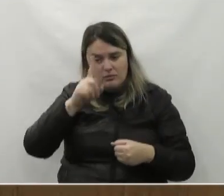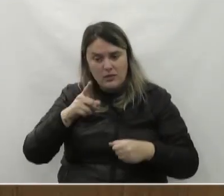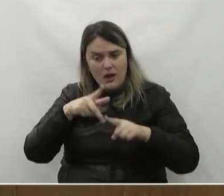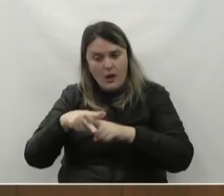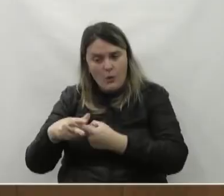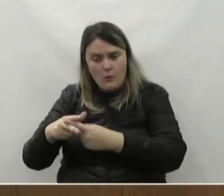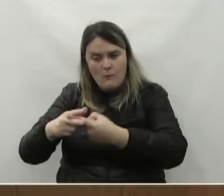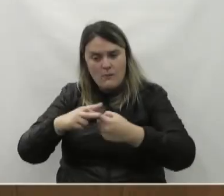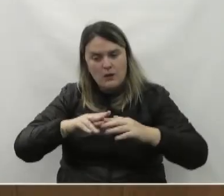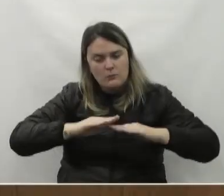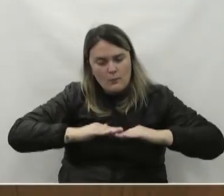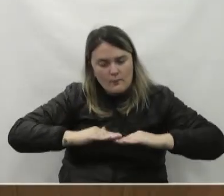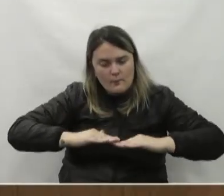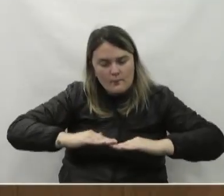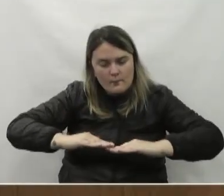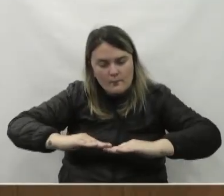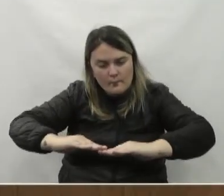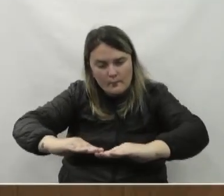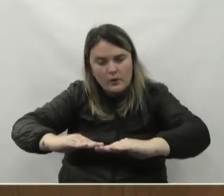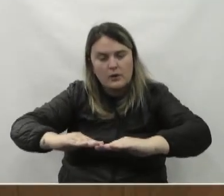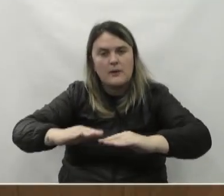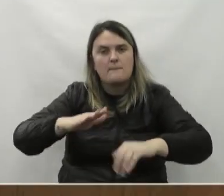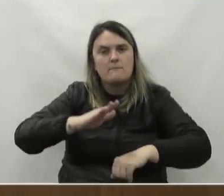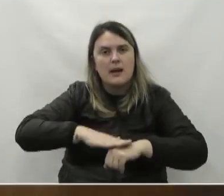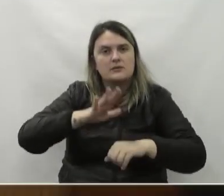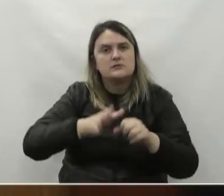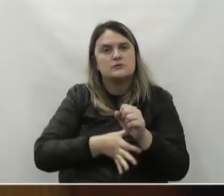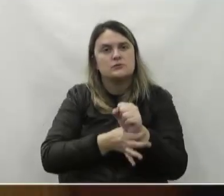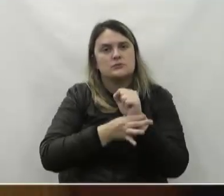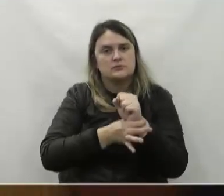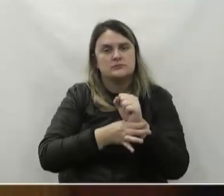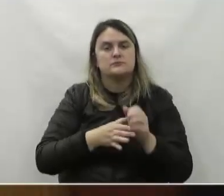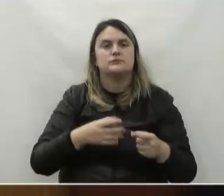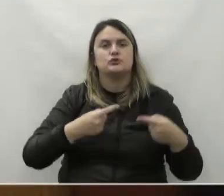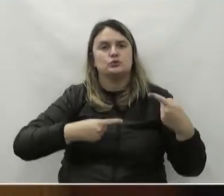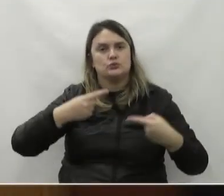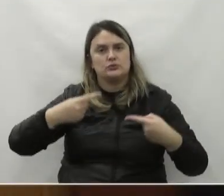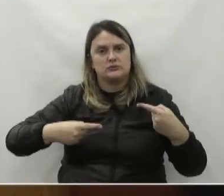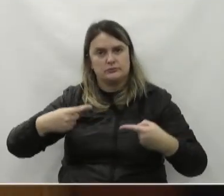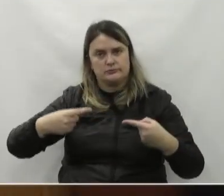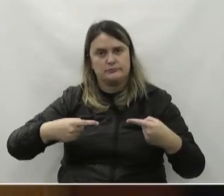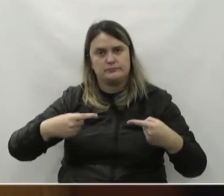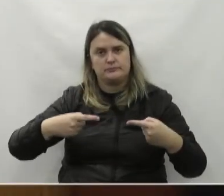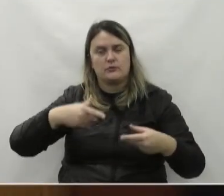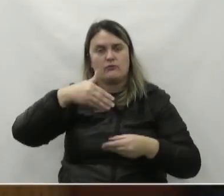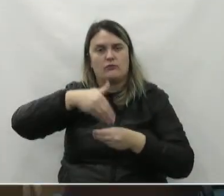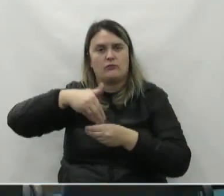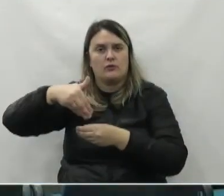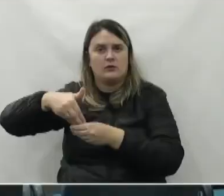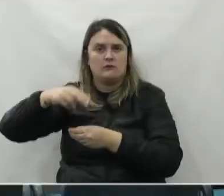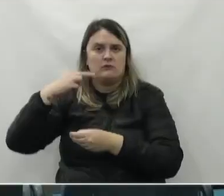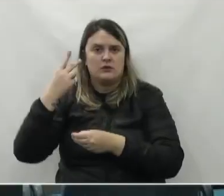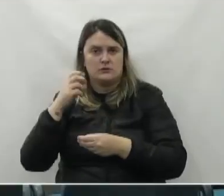a segurança e o bem-estar da comunidade escolar. Em discussão? Em votação, senhores vereadores que